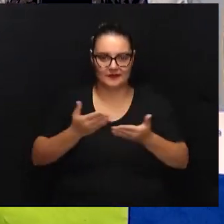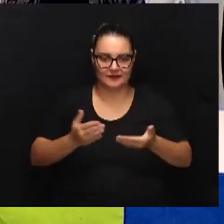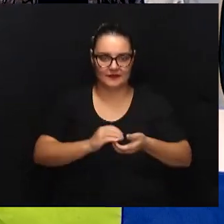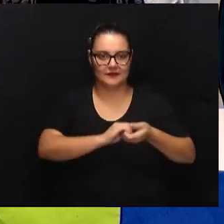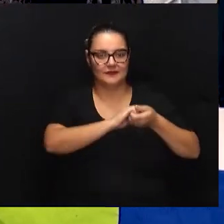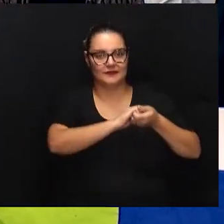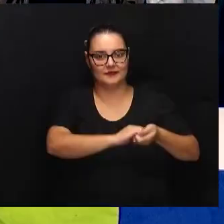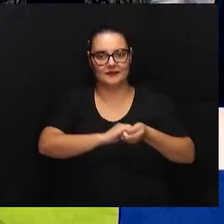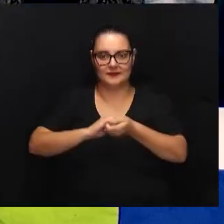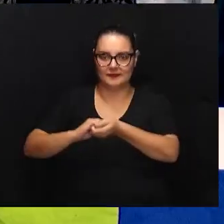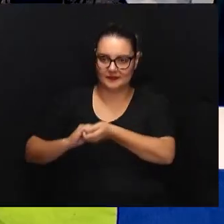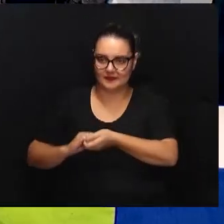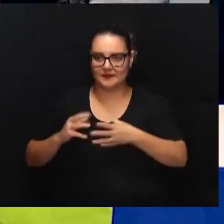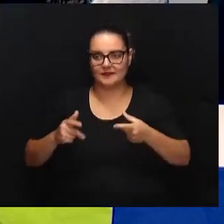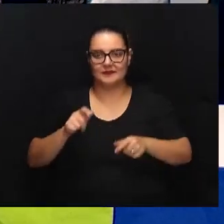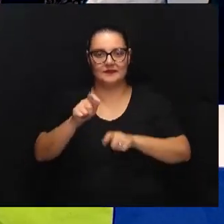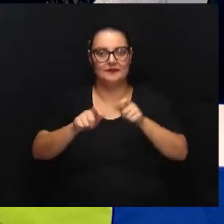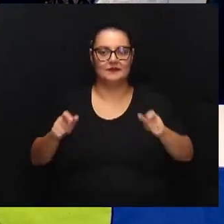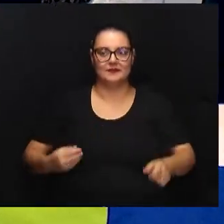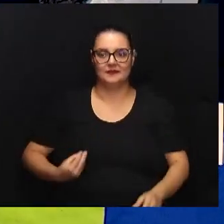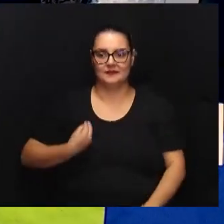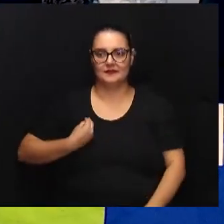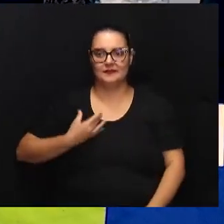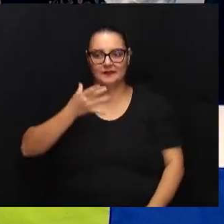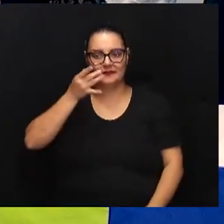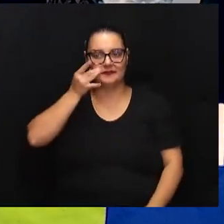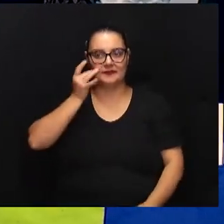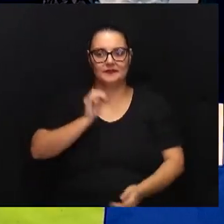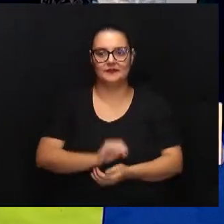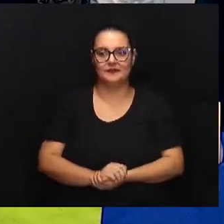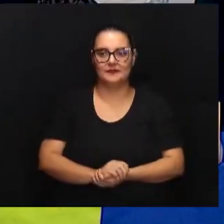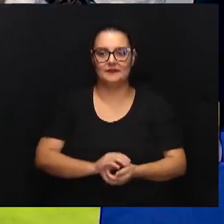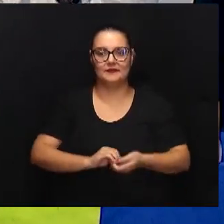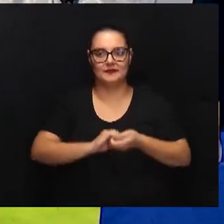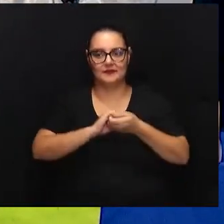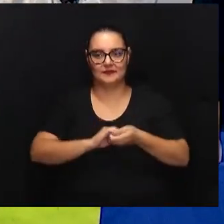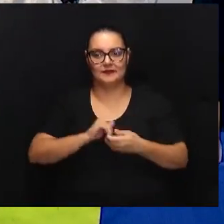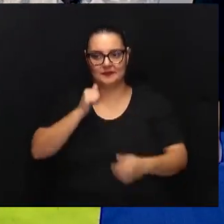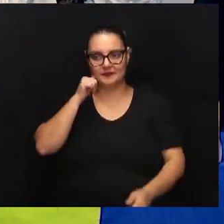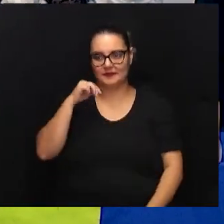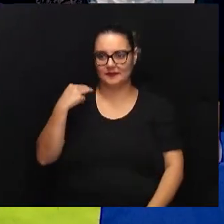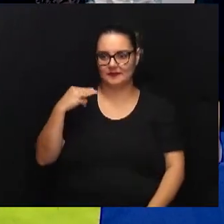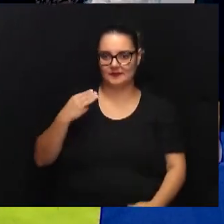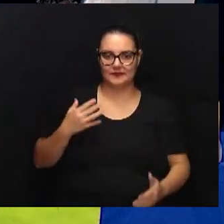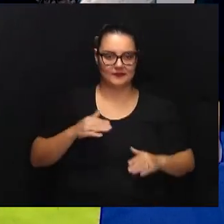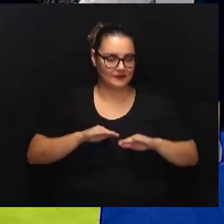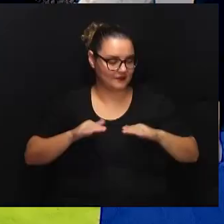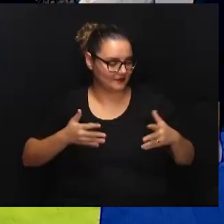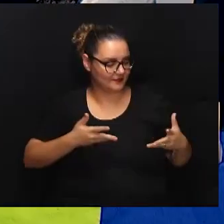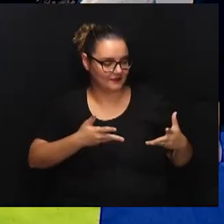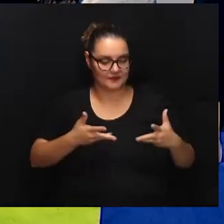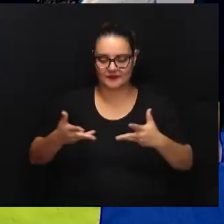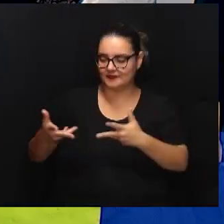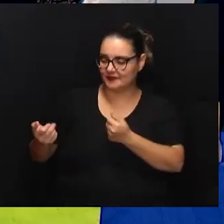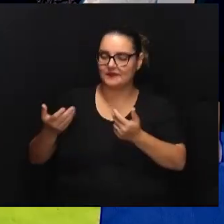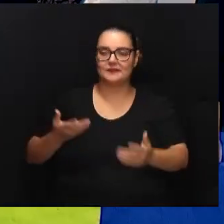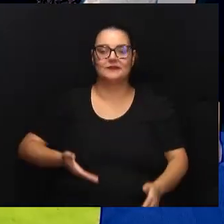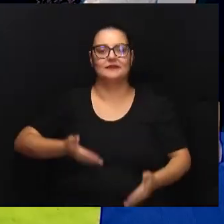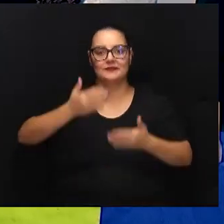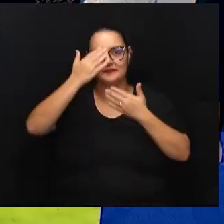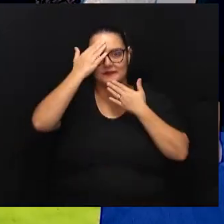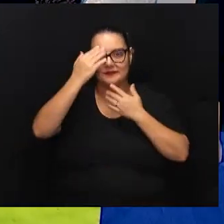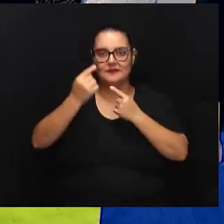Boa noite, gostaria de saudar todas as pessoas aqui presentes, saudar a vereadora Mariana Conte, saudar essa